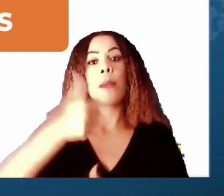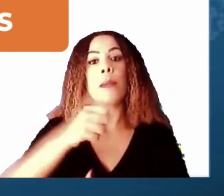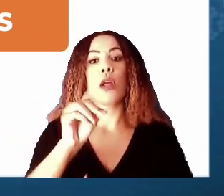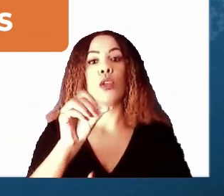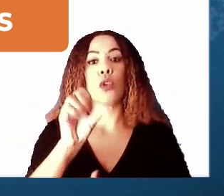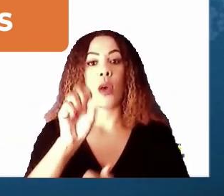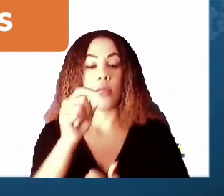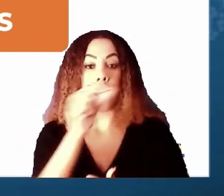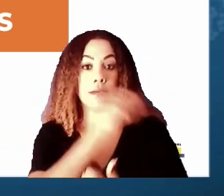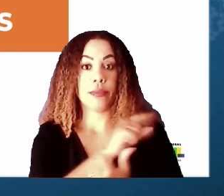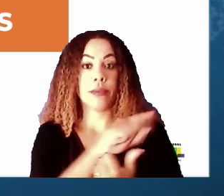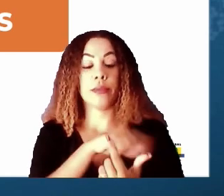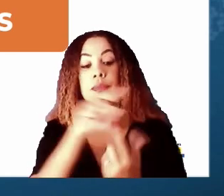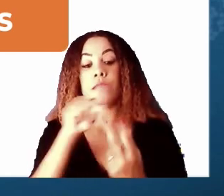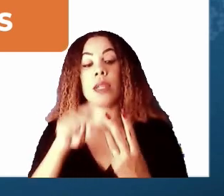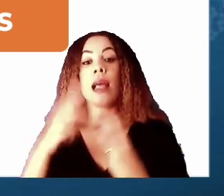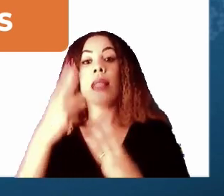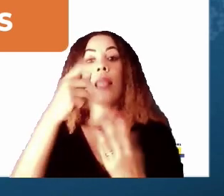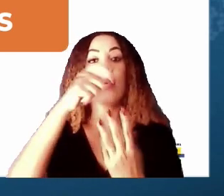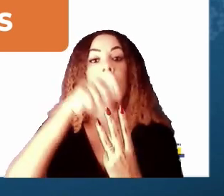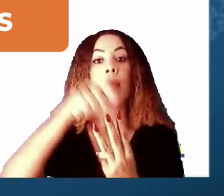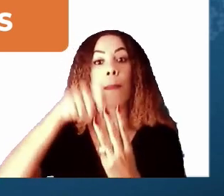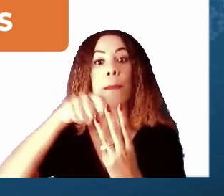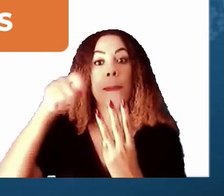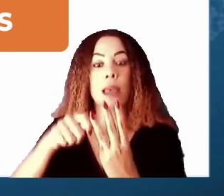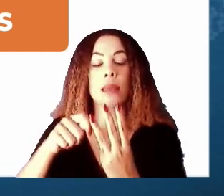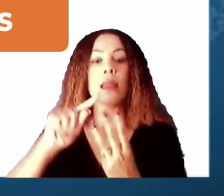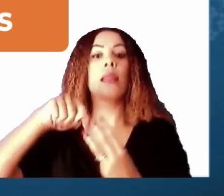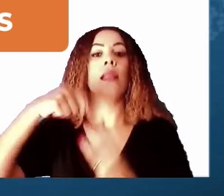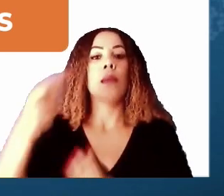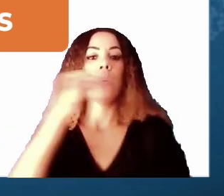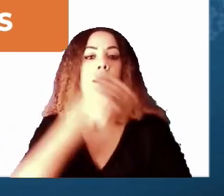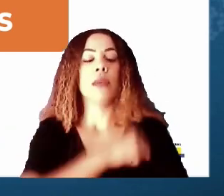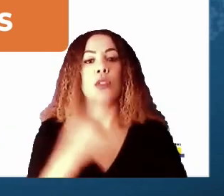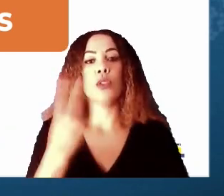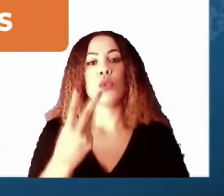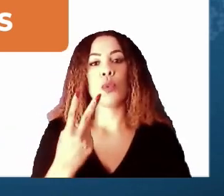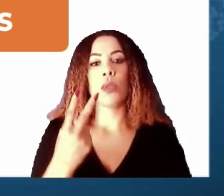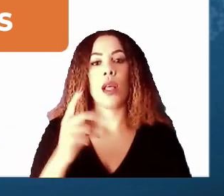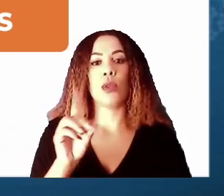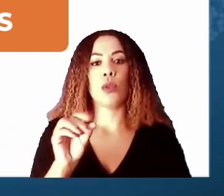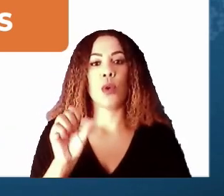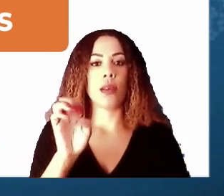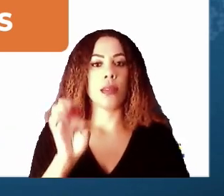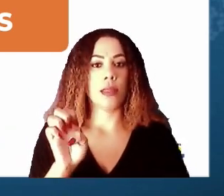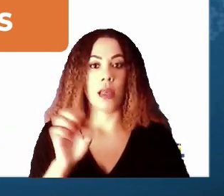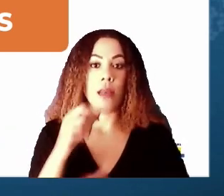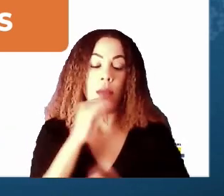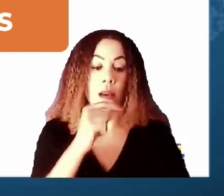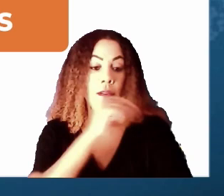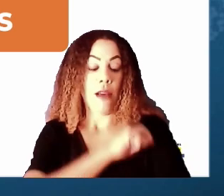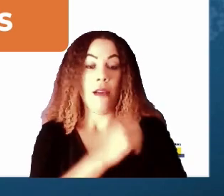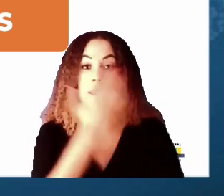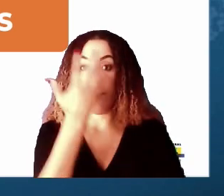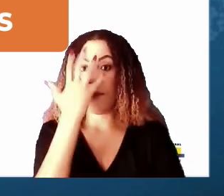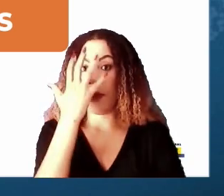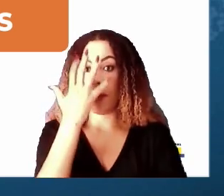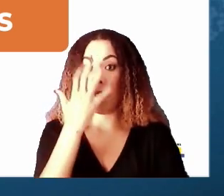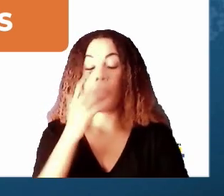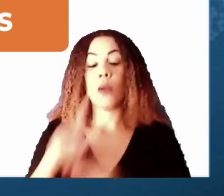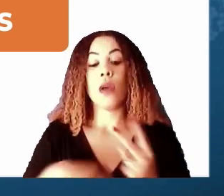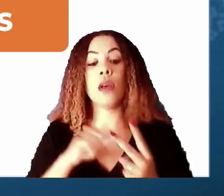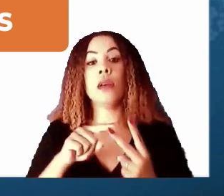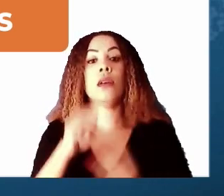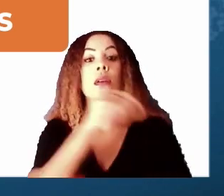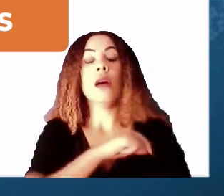vacinada em fevereiro vai ter a segunda dose só em maio. Então, assim, ela não ia fazer um efeito em contenção desse momento. Para nós, isso